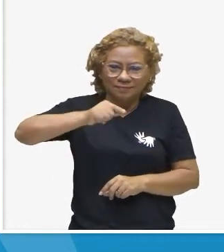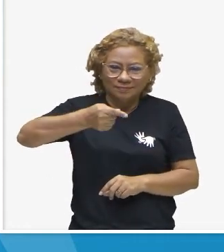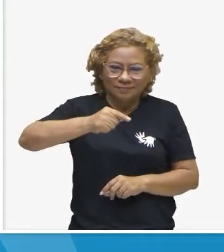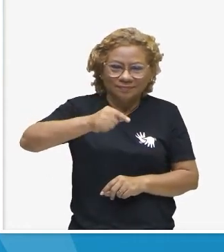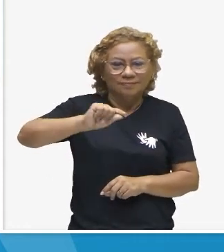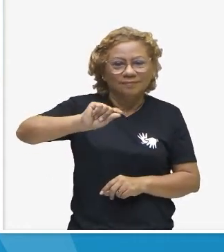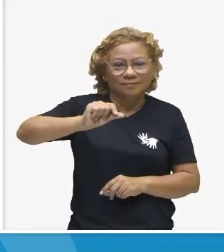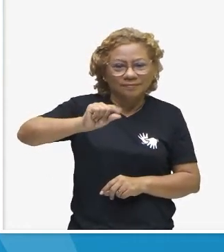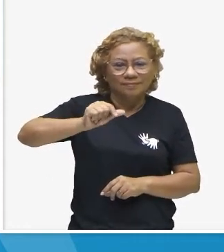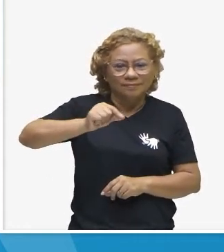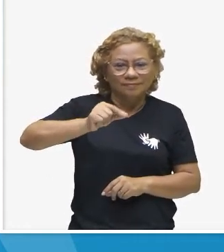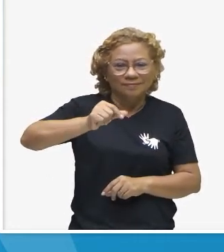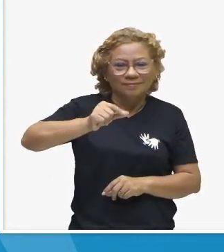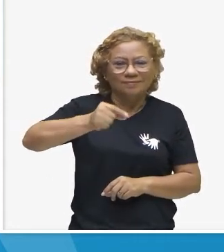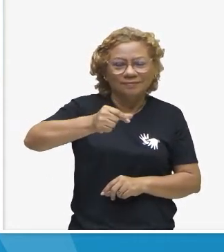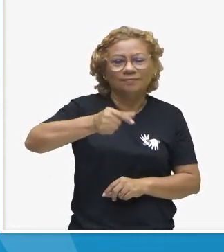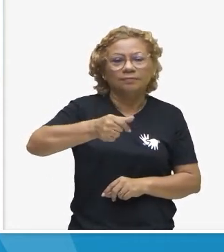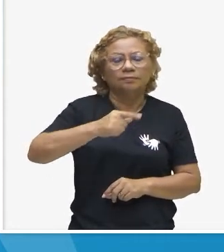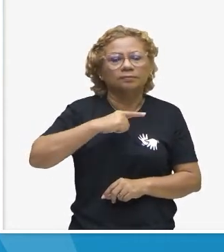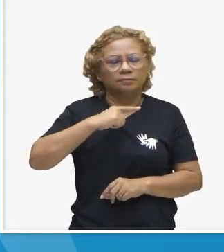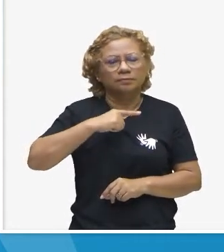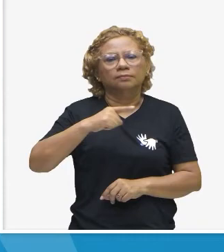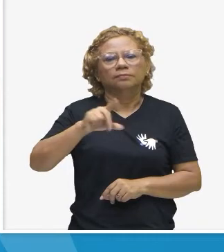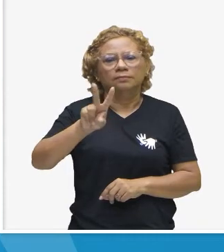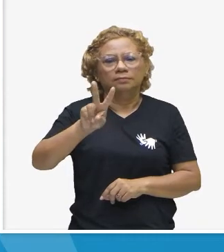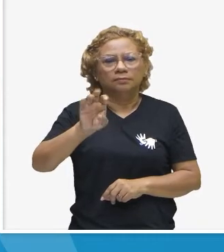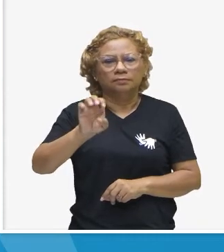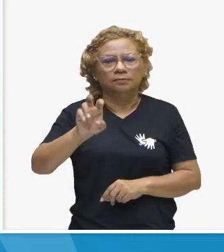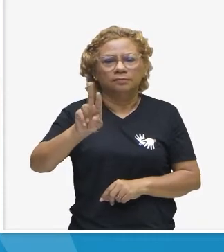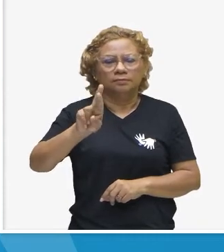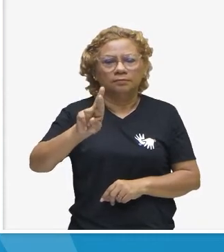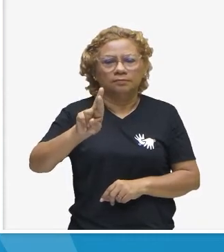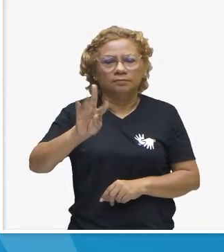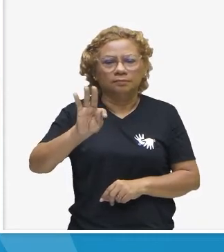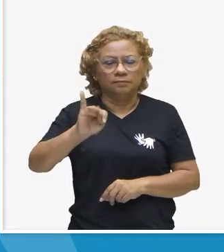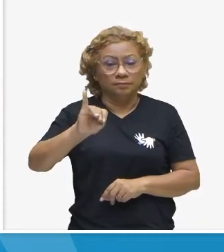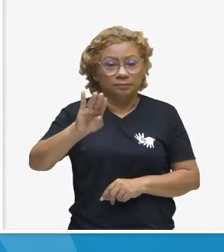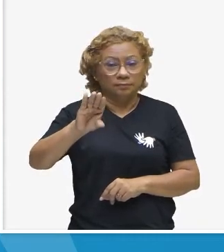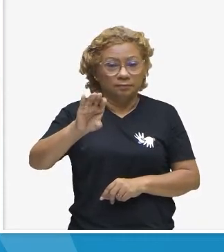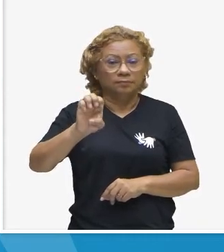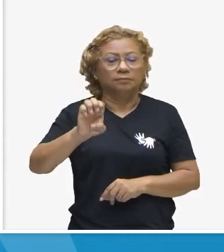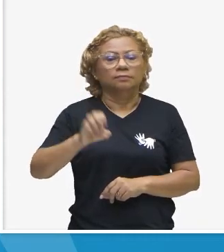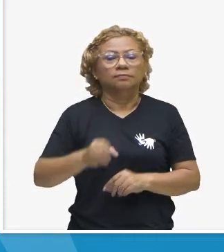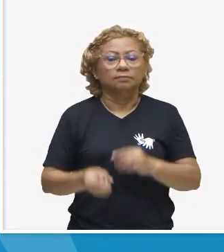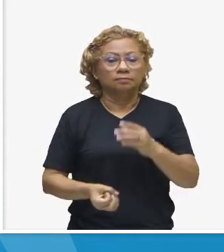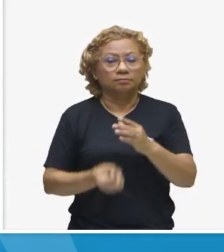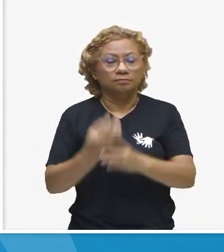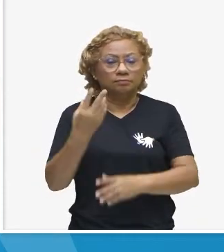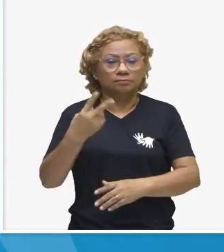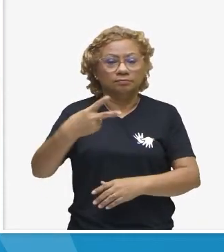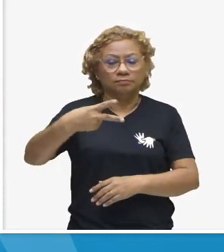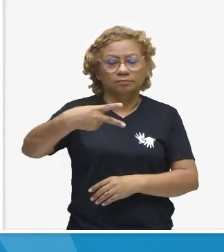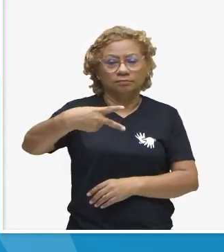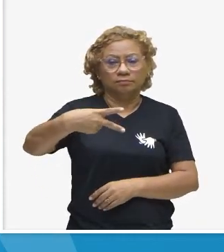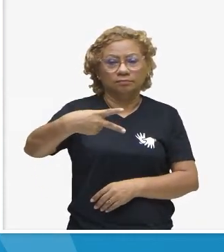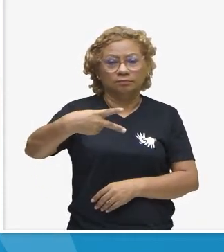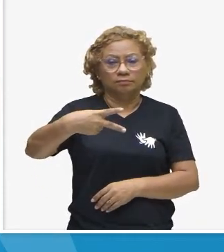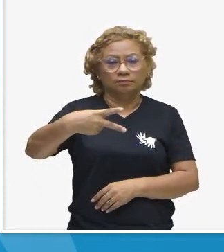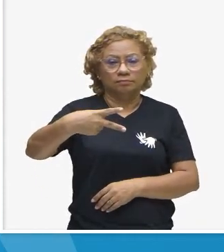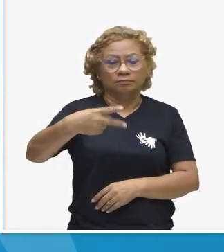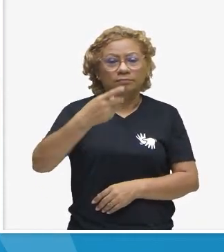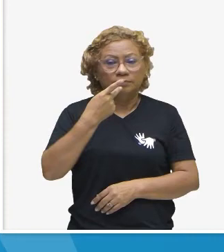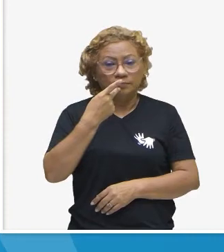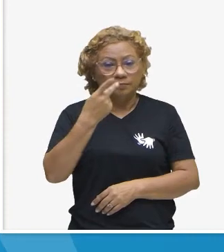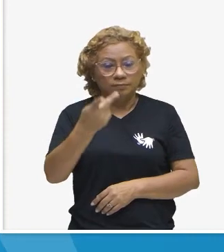E esses ângulos formados com a tesoura aberta são chamados de